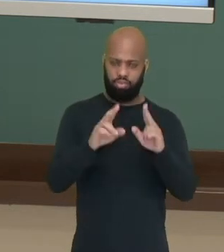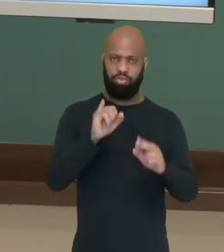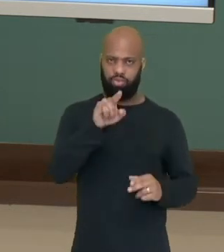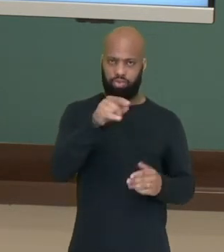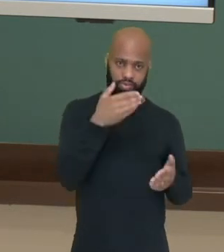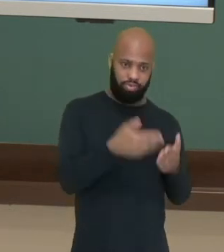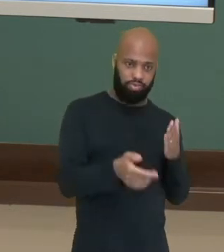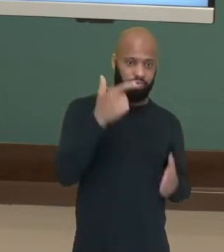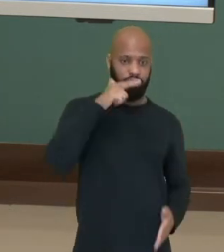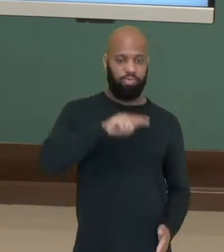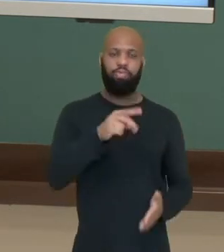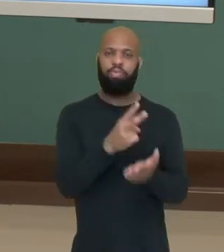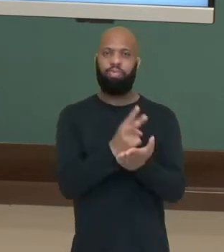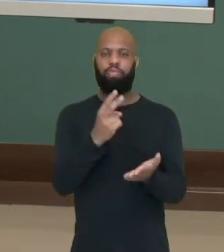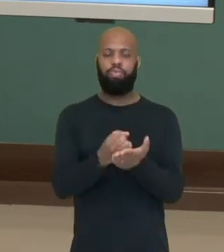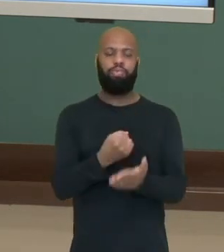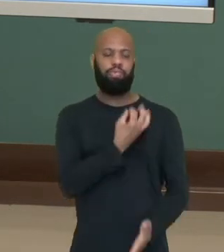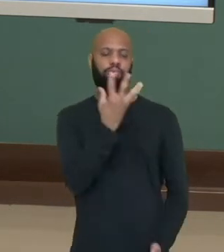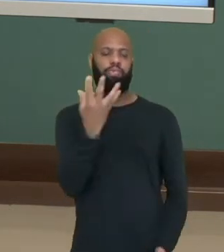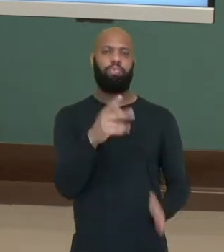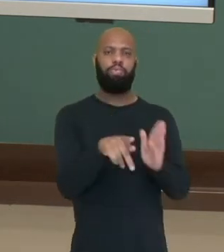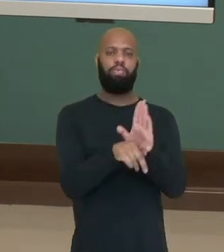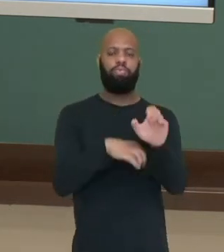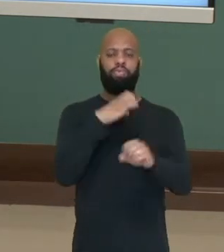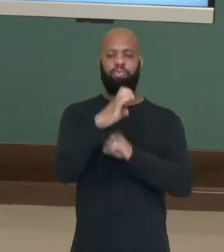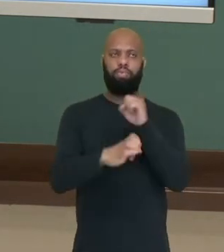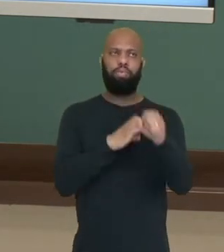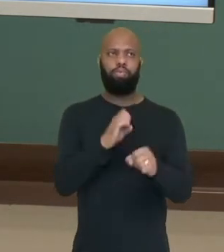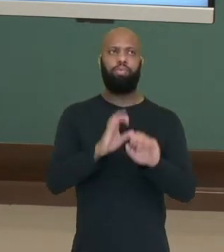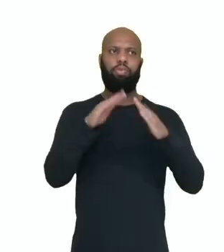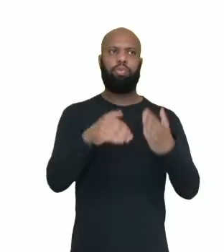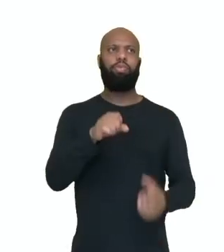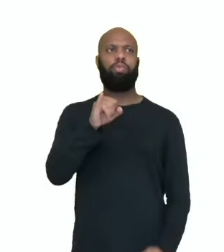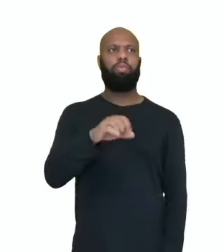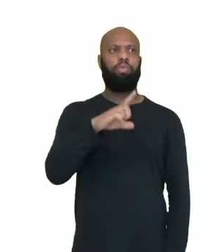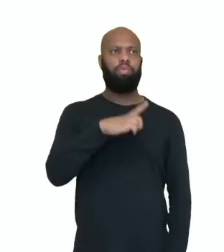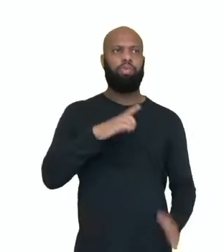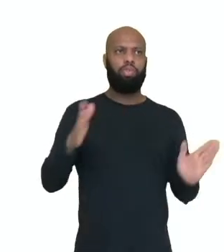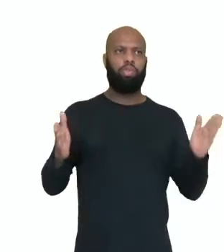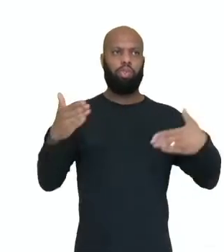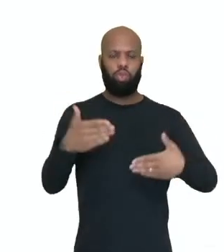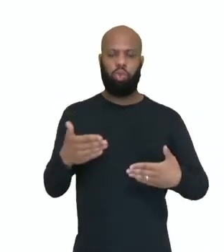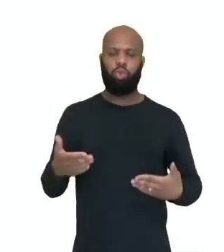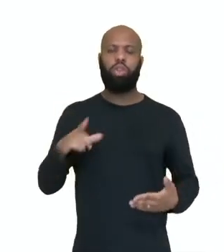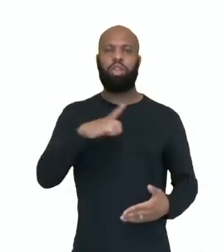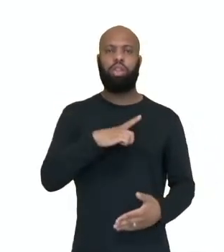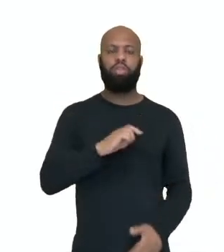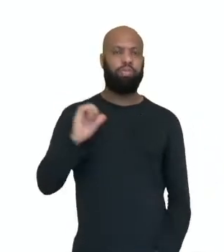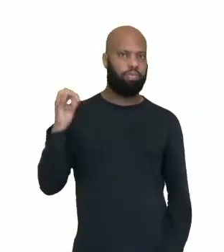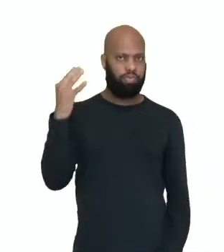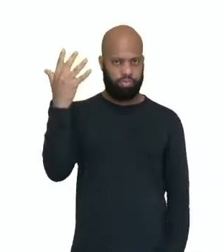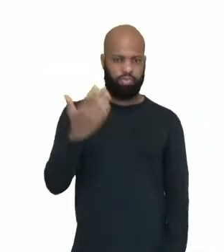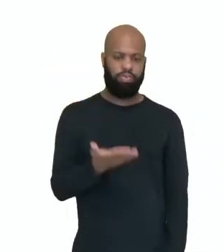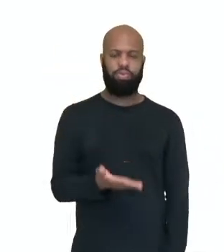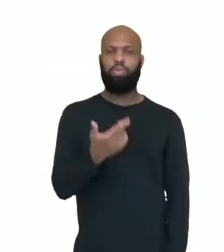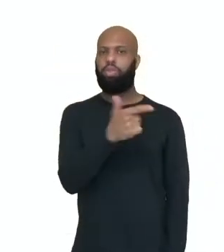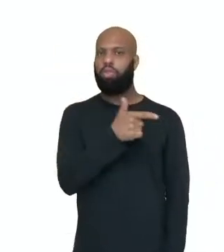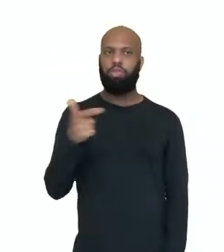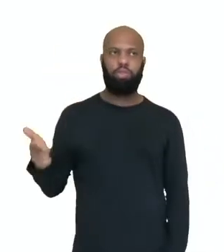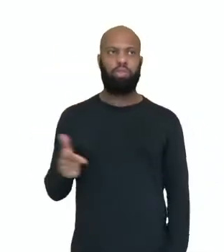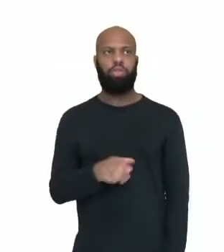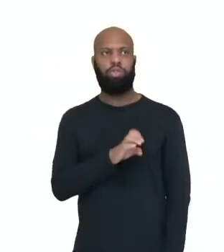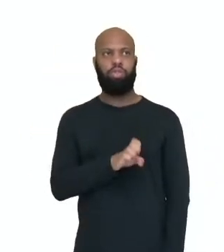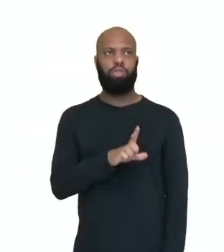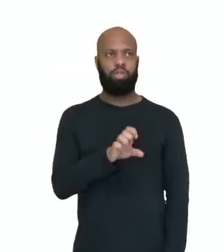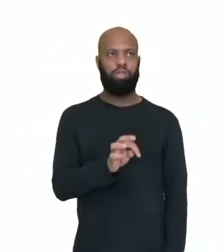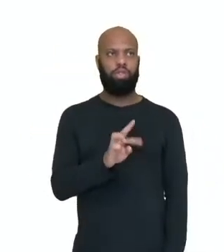e ganhou a mesma quantidade de elétrons. Se a cuba eletrolítica, que é o recipiente onde ocorre a eletrólise, não houver eletrólitos,